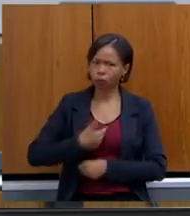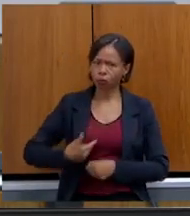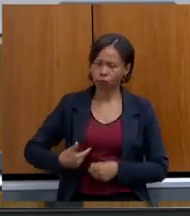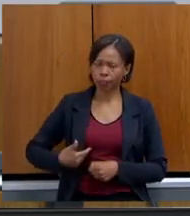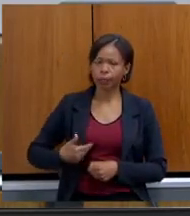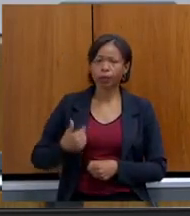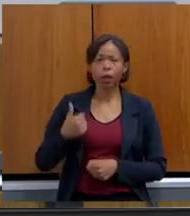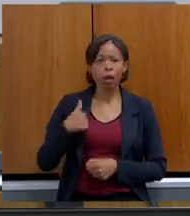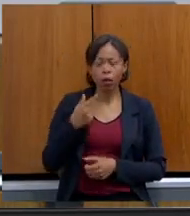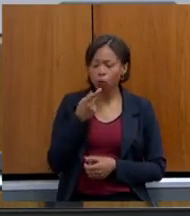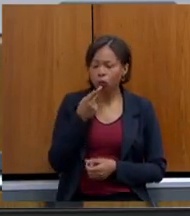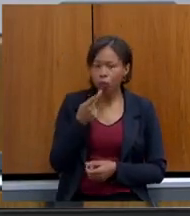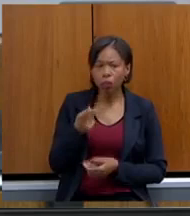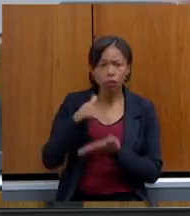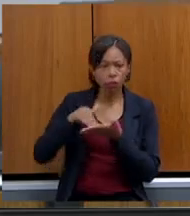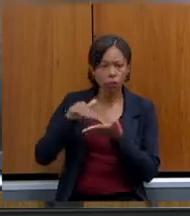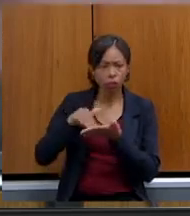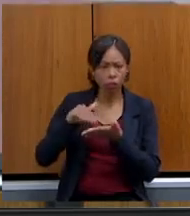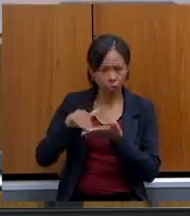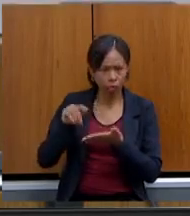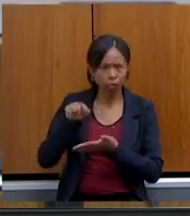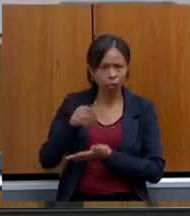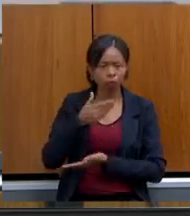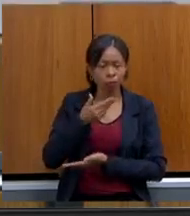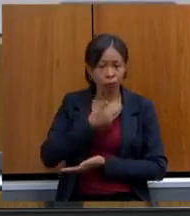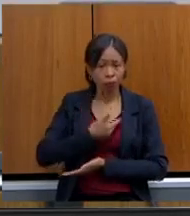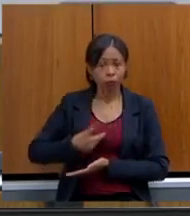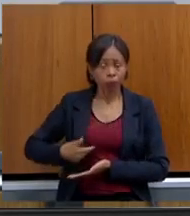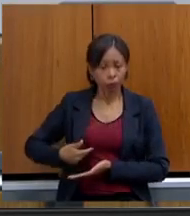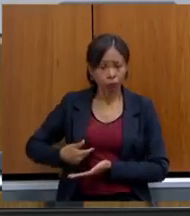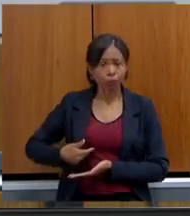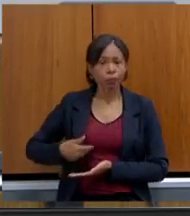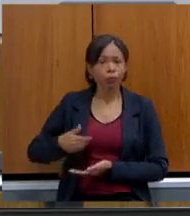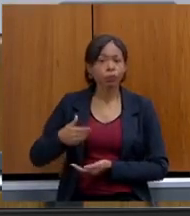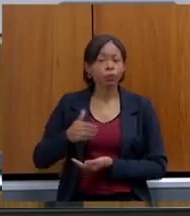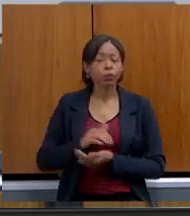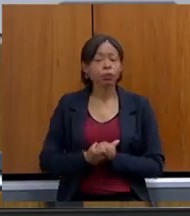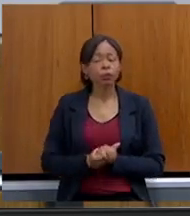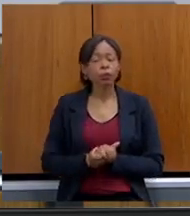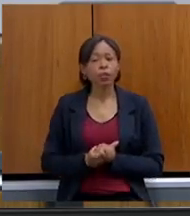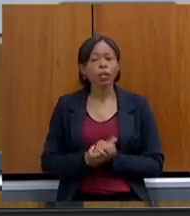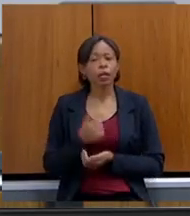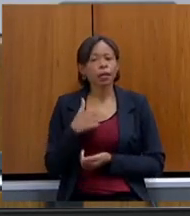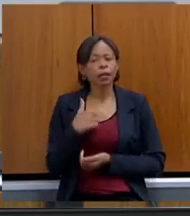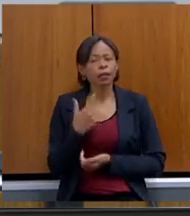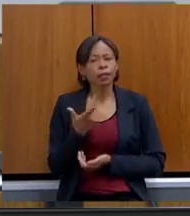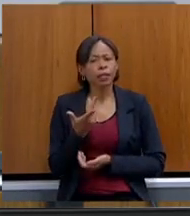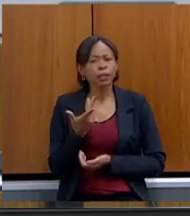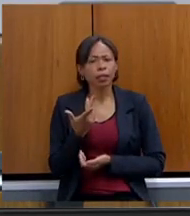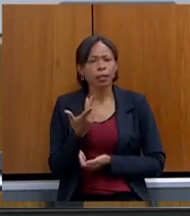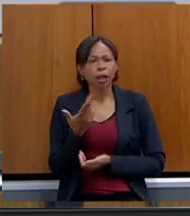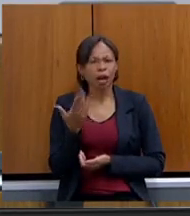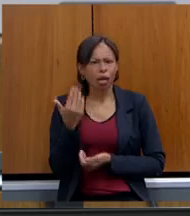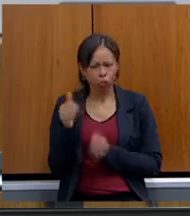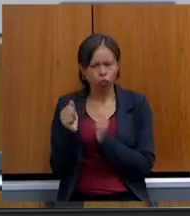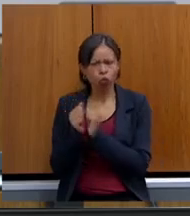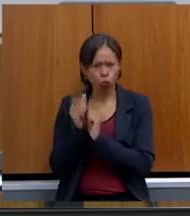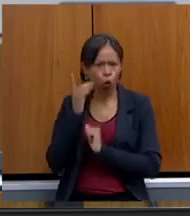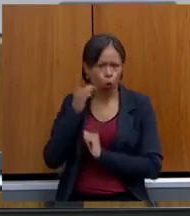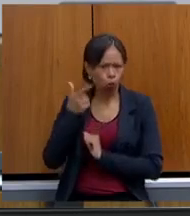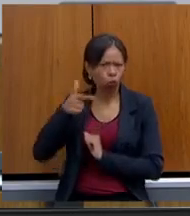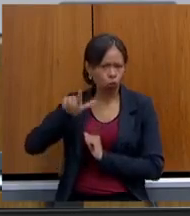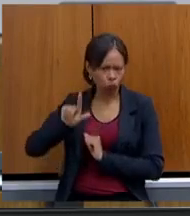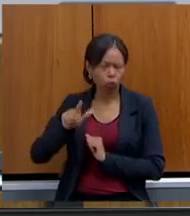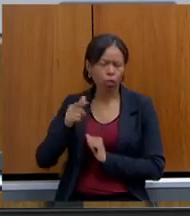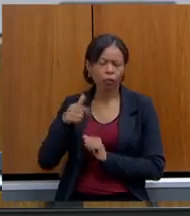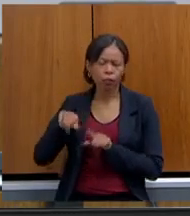governo que eu sente falta né até lá atrás aqui tá feliz daqui Laura serrando que a gente até fez parte né dessa construção e o